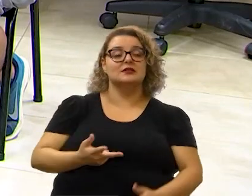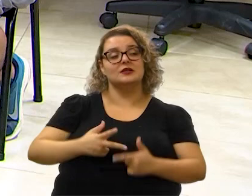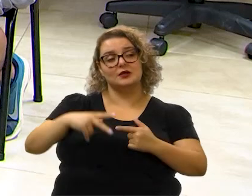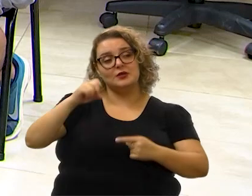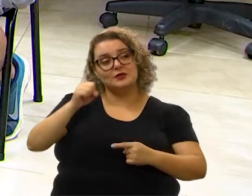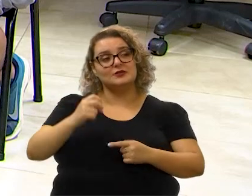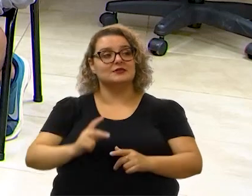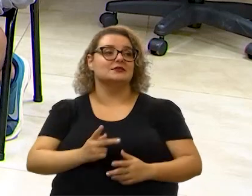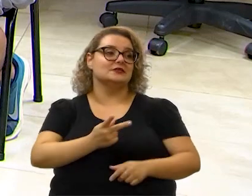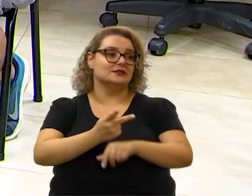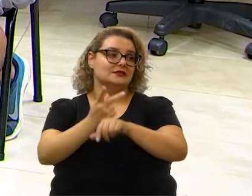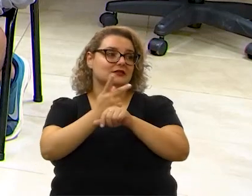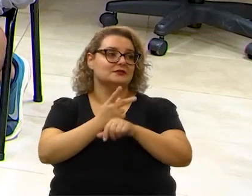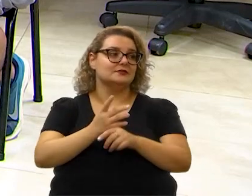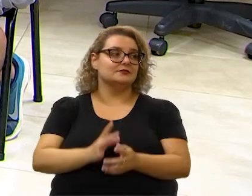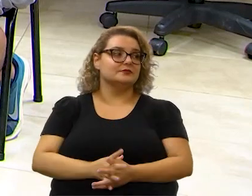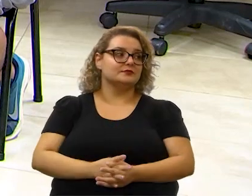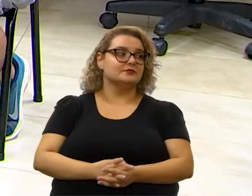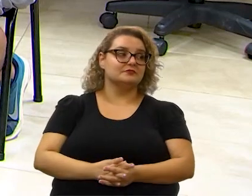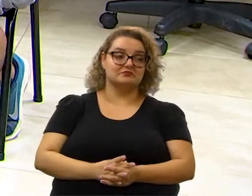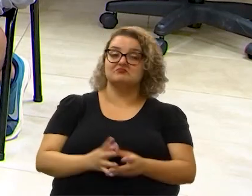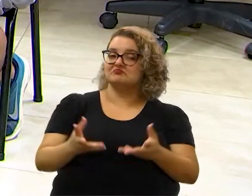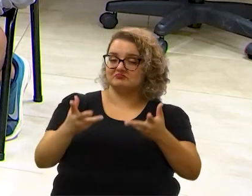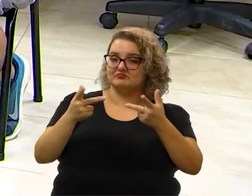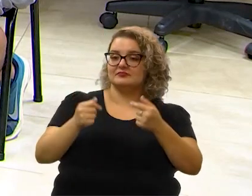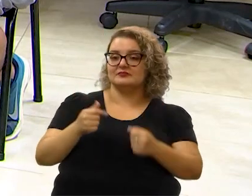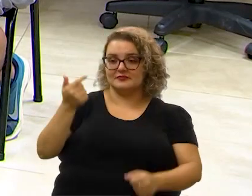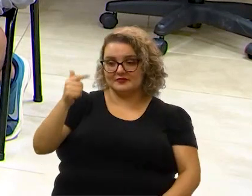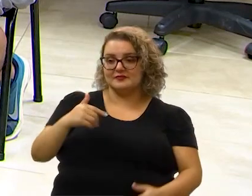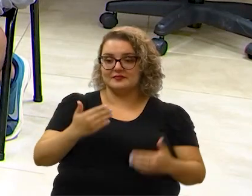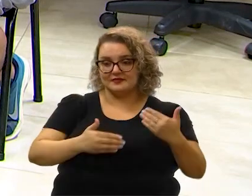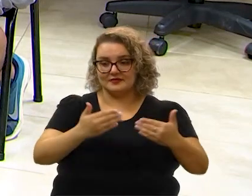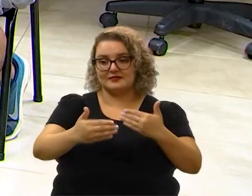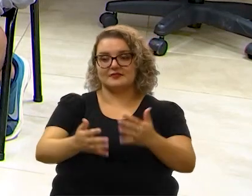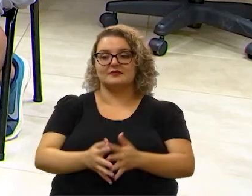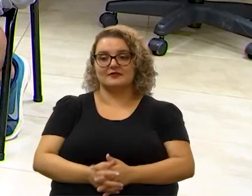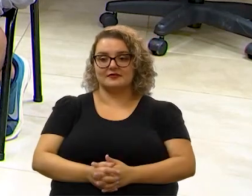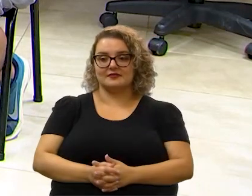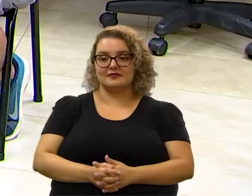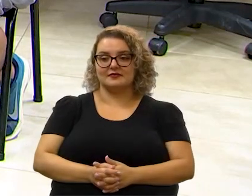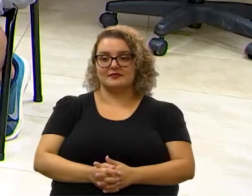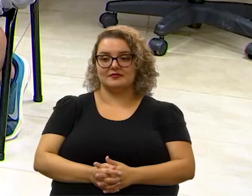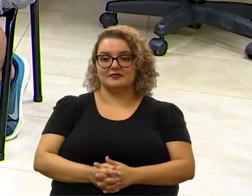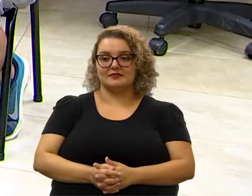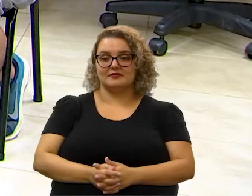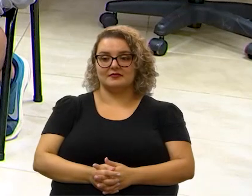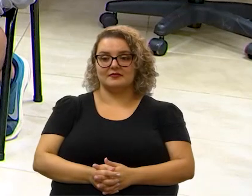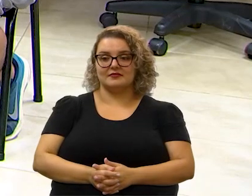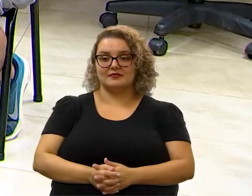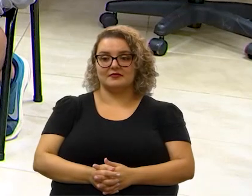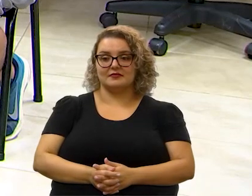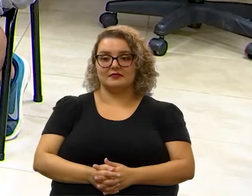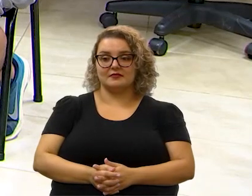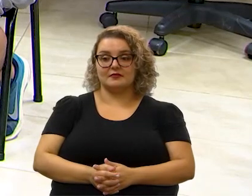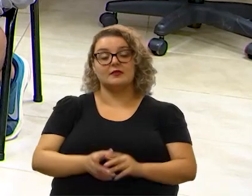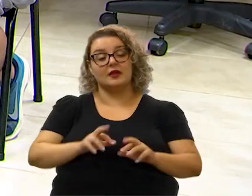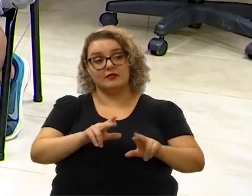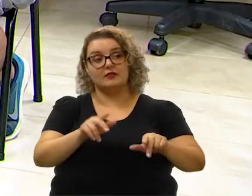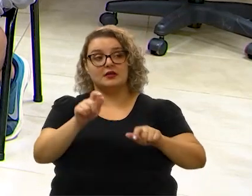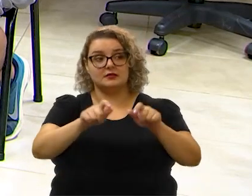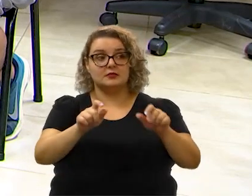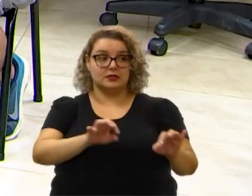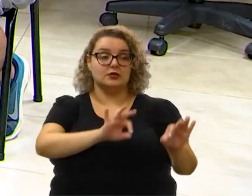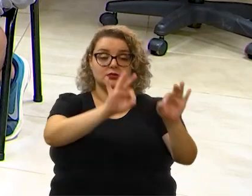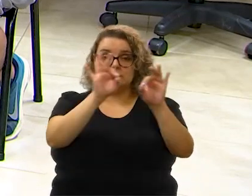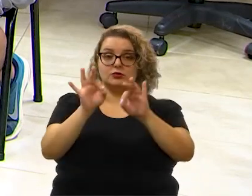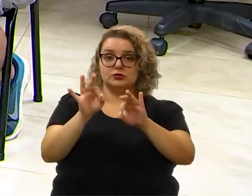aí na conquista desse prêmio, não é? E show de bola, vamos dar sequência aí, porque é bem por aí. Muita